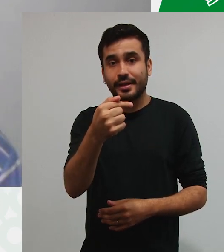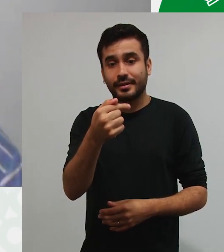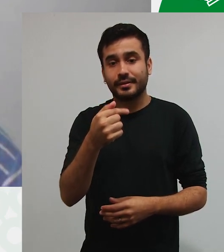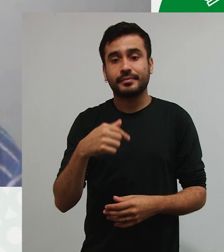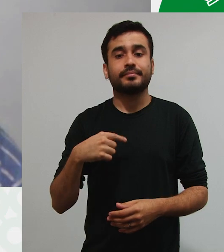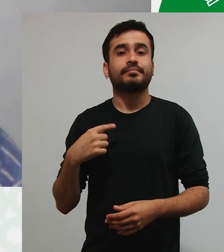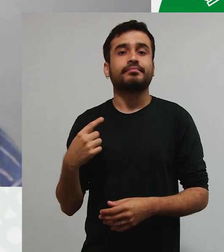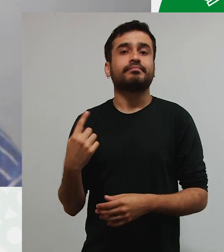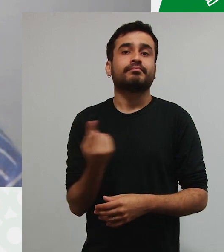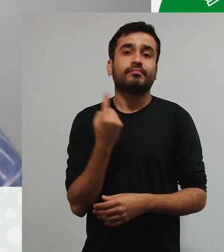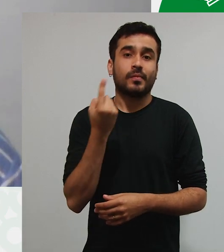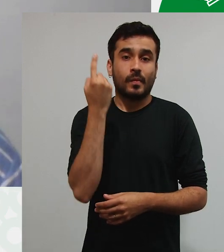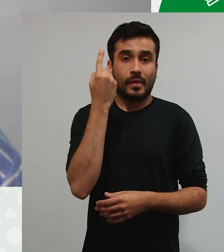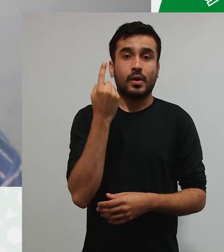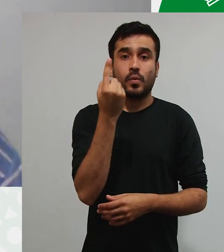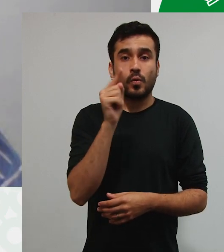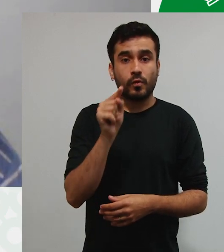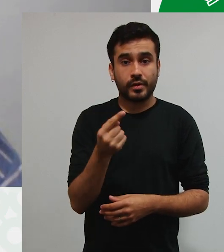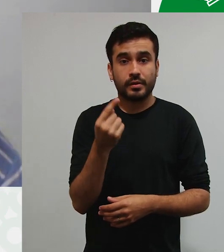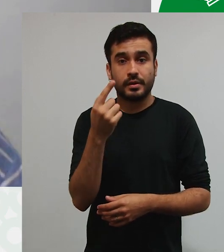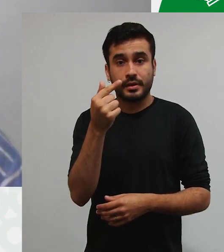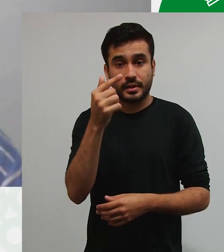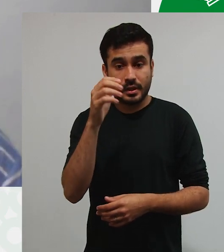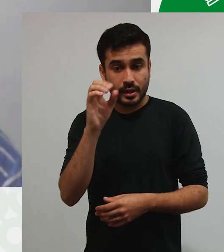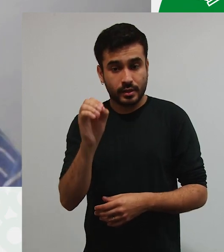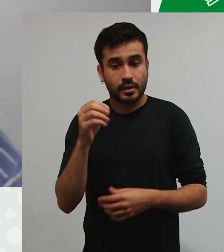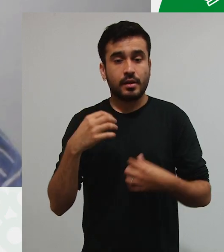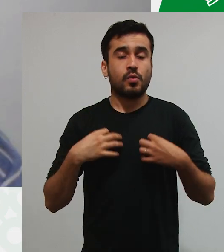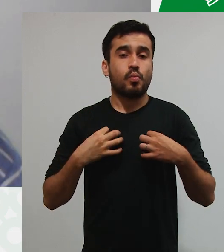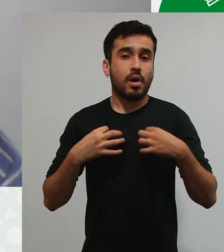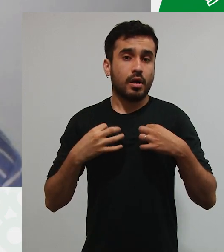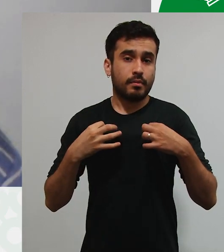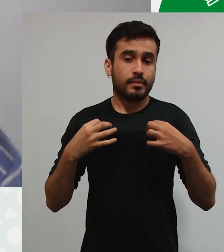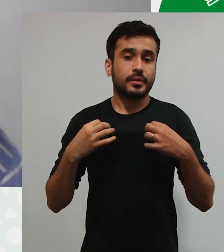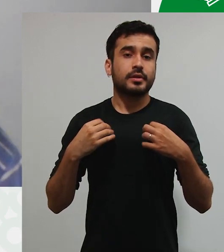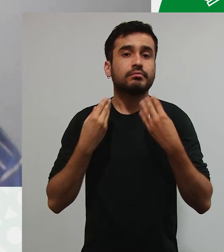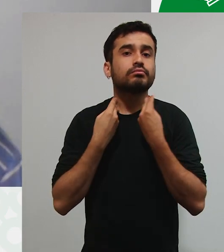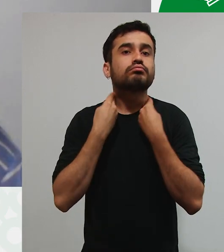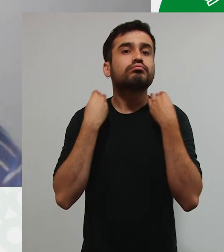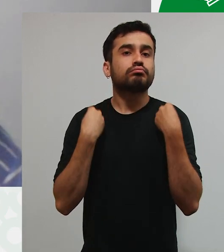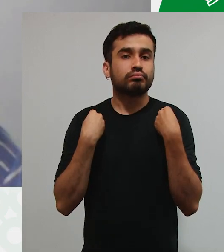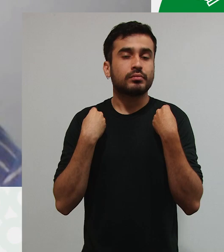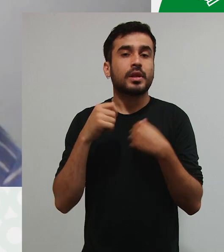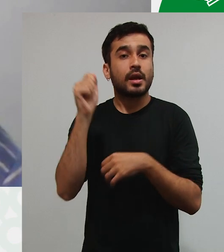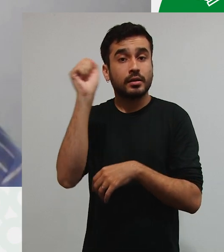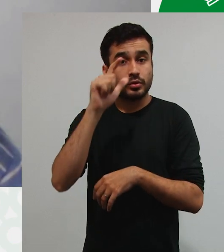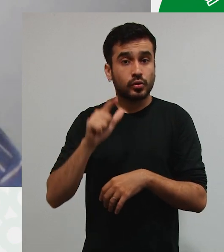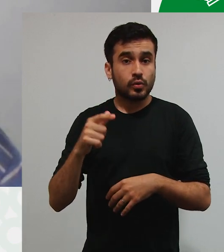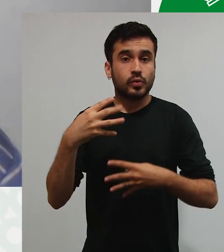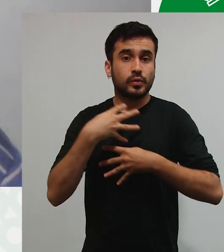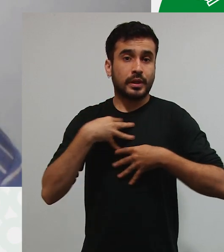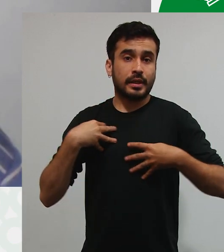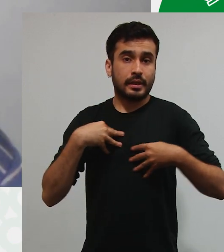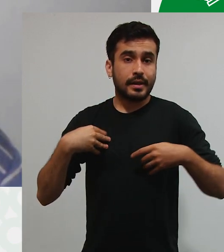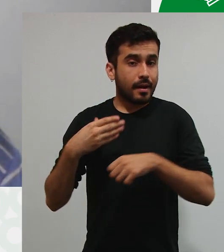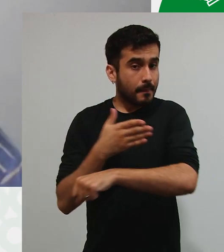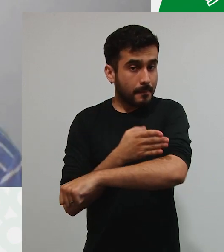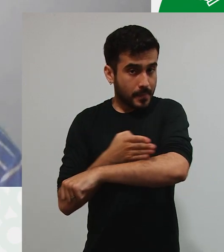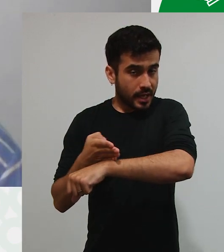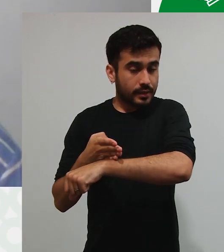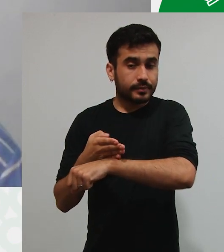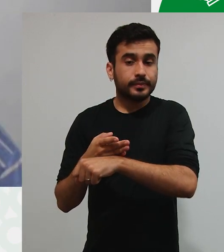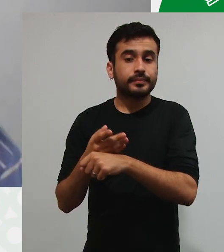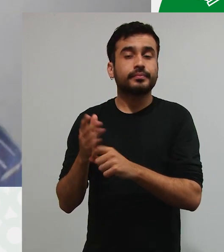né? Tenho 47 anos, tenho 1,70 m de altura. Estou trajando uma camisa